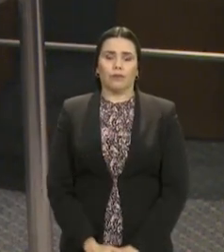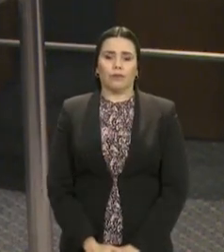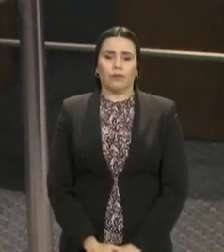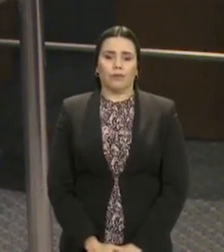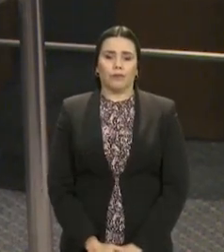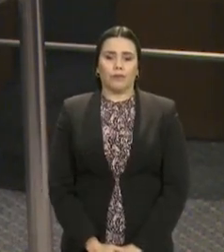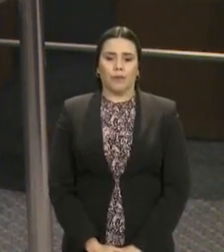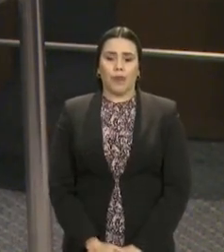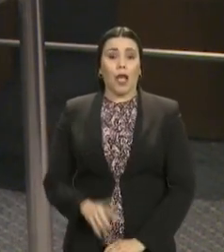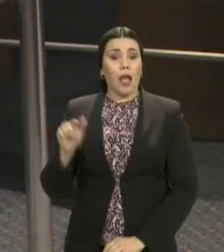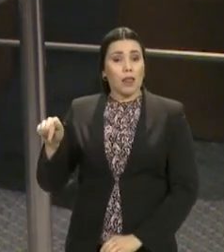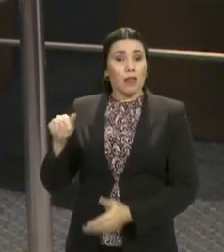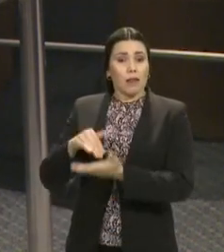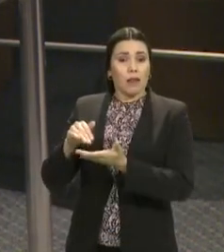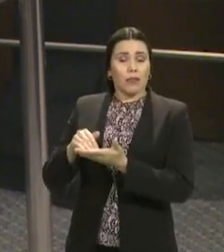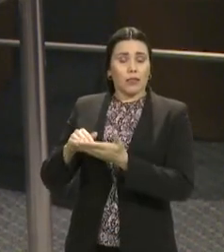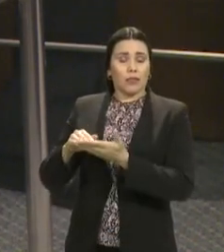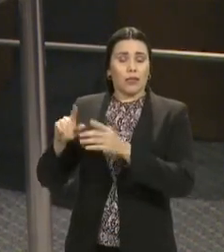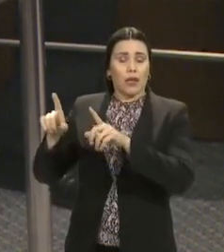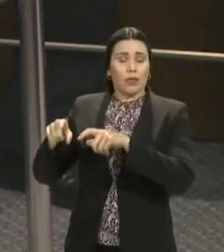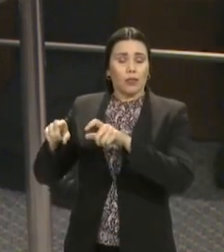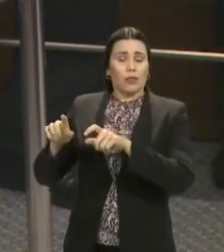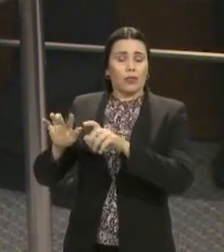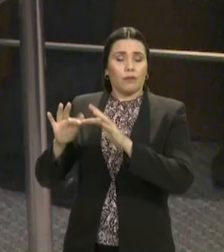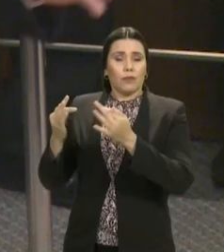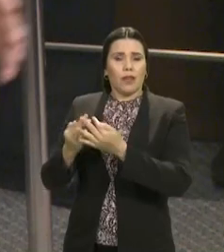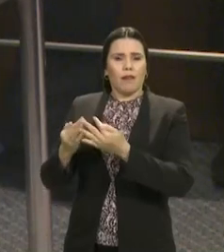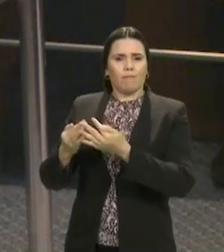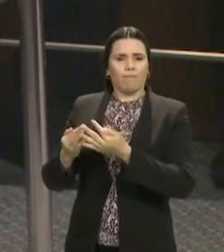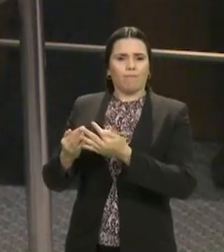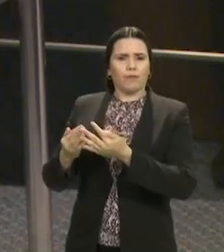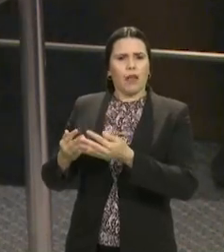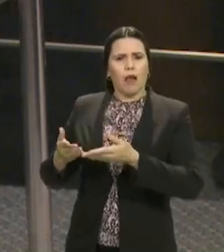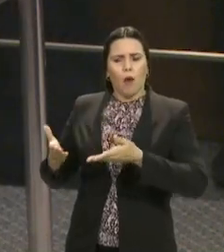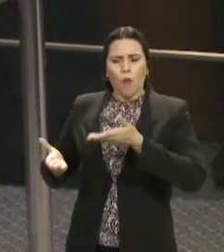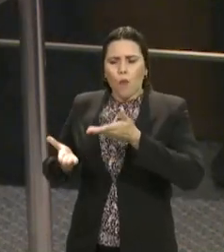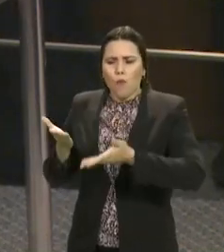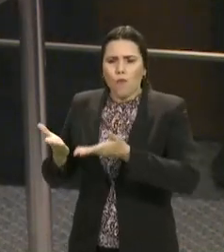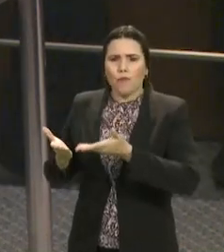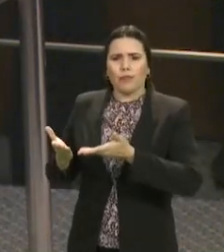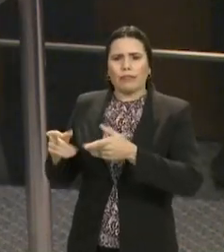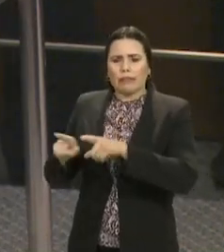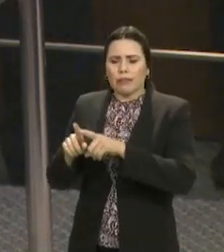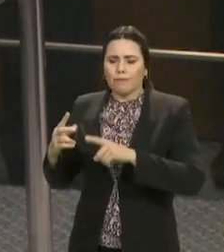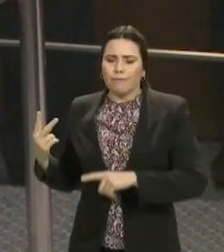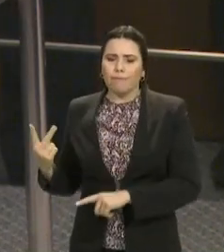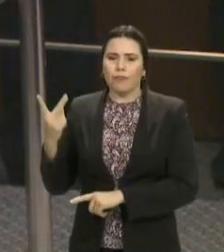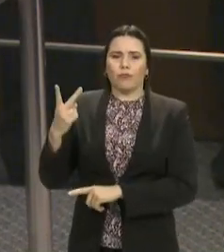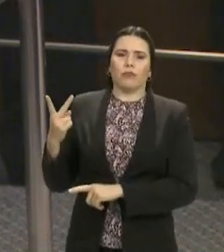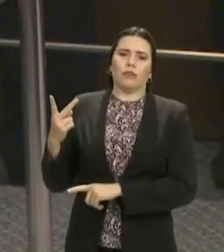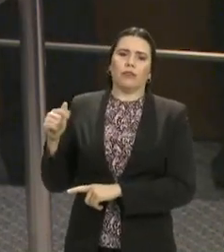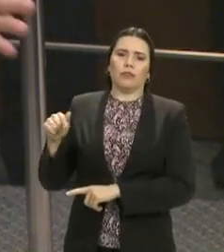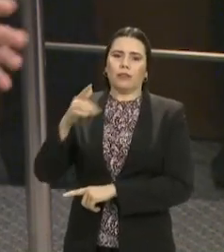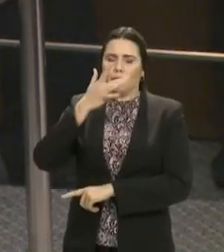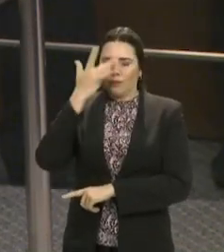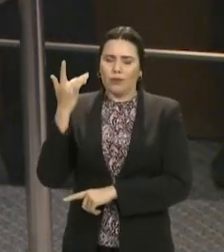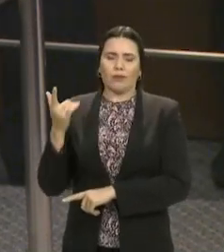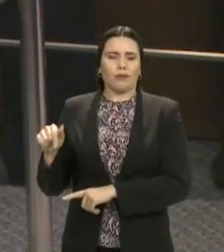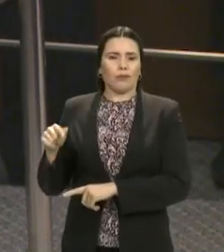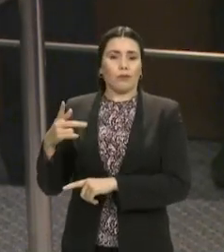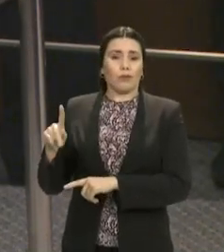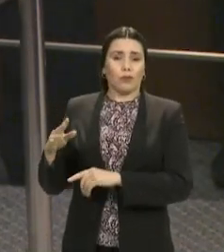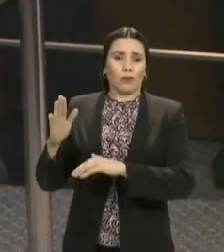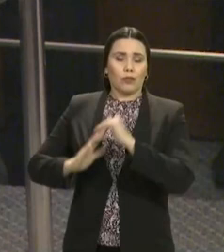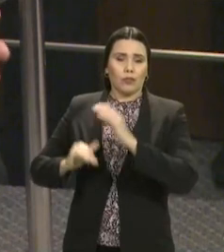onde pudemos valorizar o homem do campo, fizemos a capacitação dessas pessoas, distribuição de